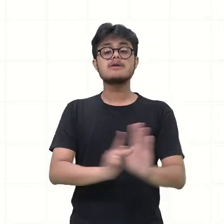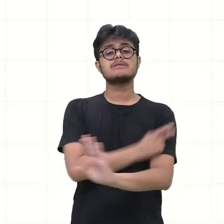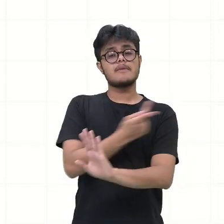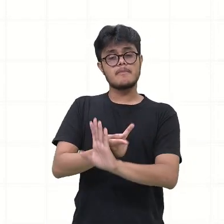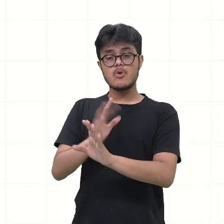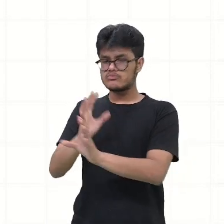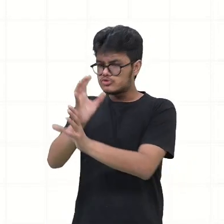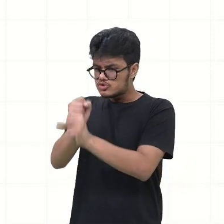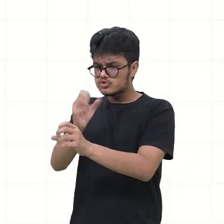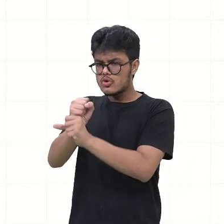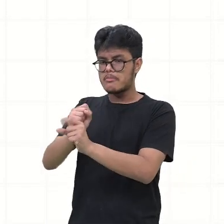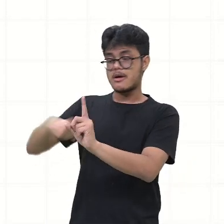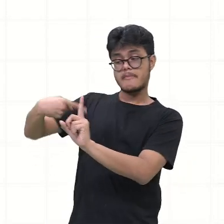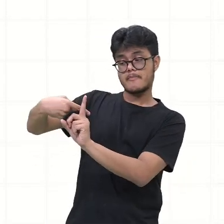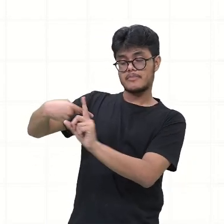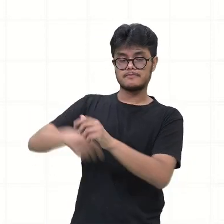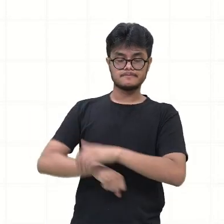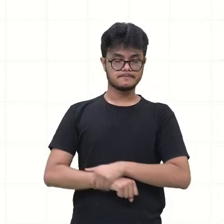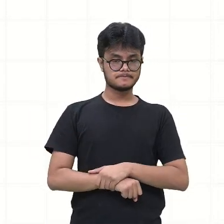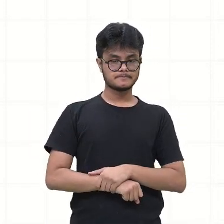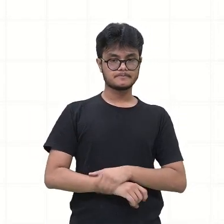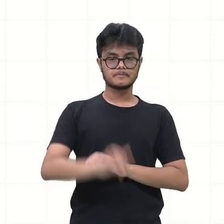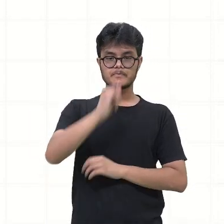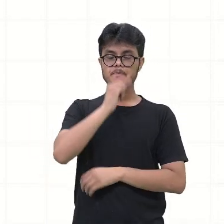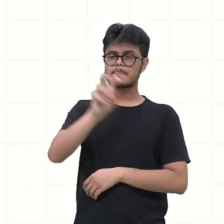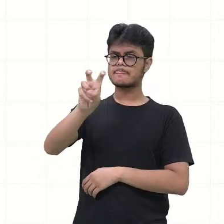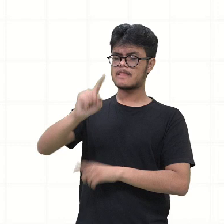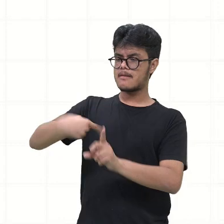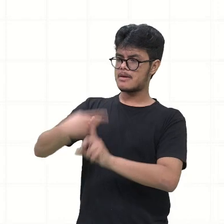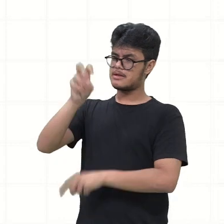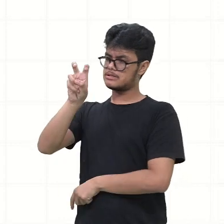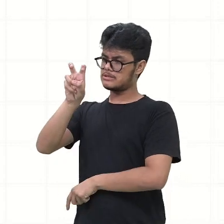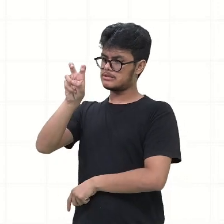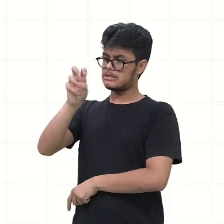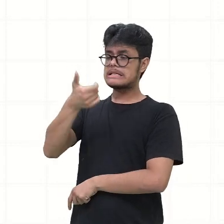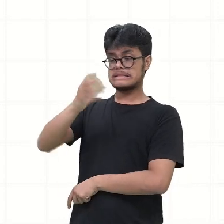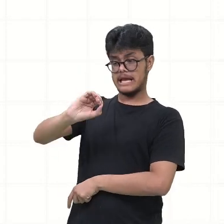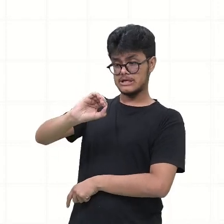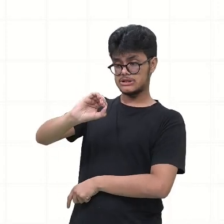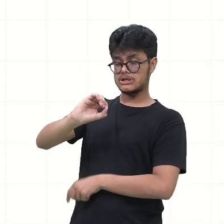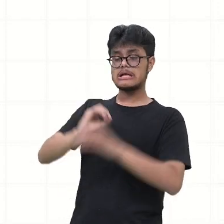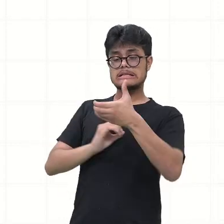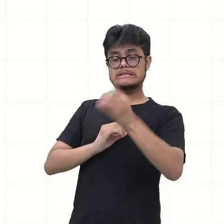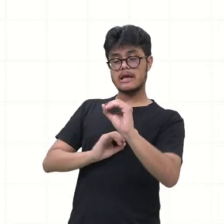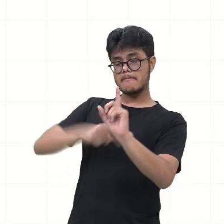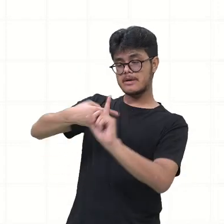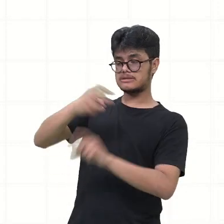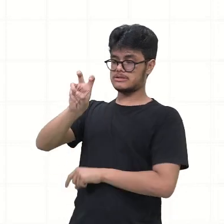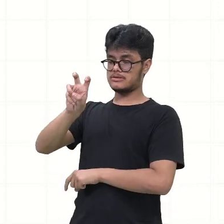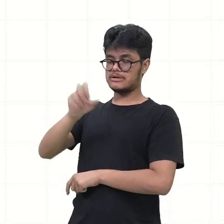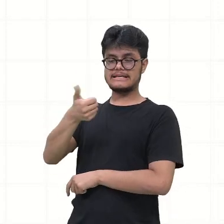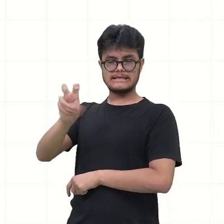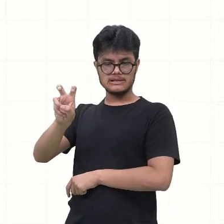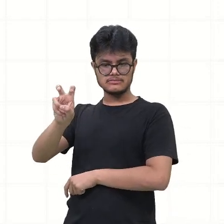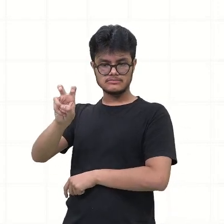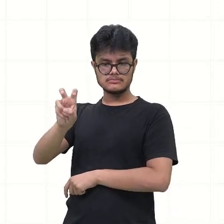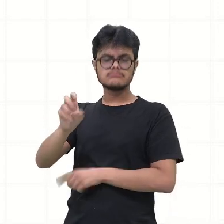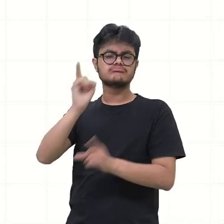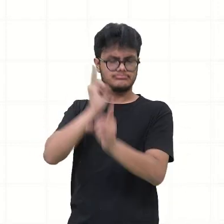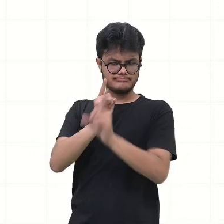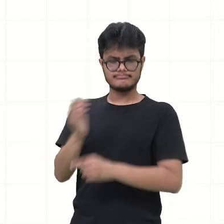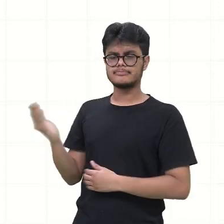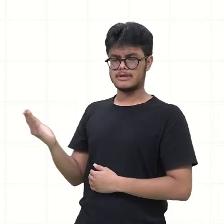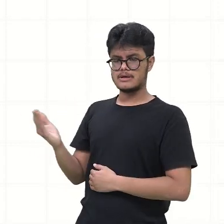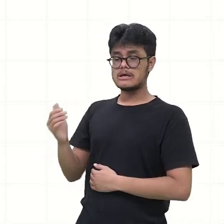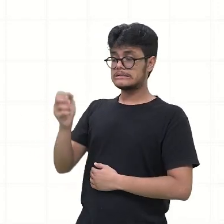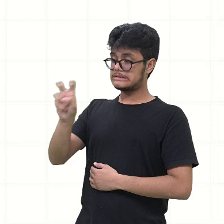somar agora as casas, né? Então, ó, 5 mais 5, 10 mais 5, 15.